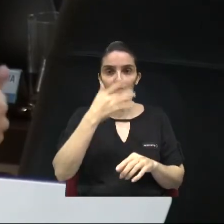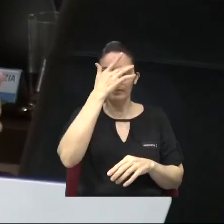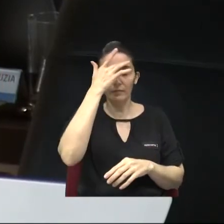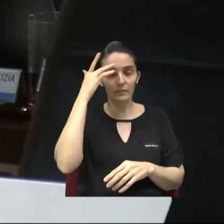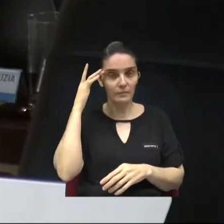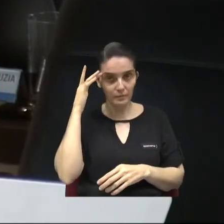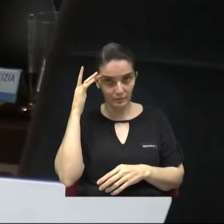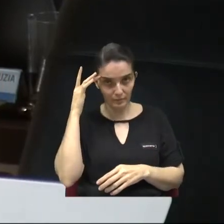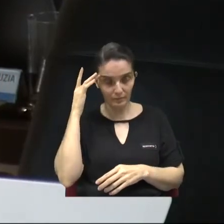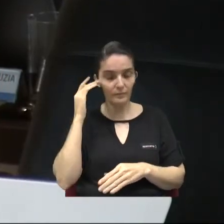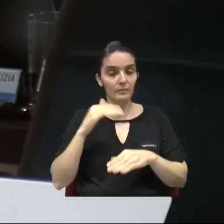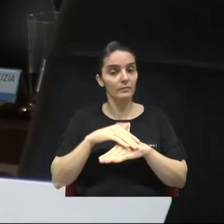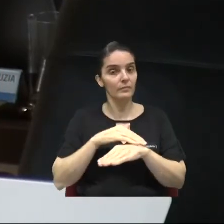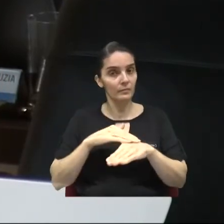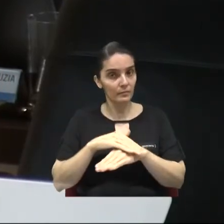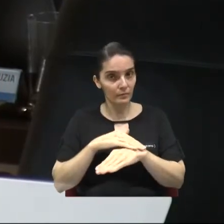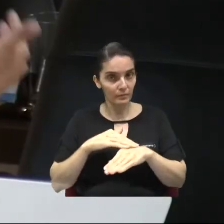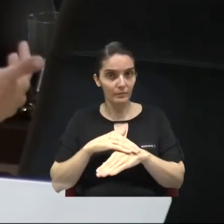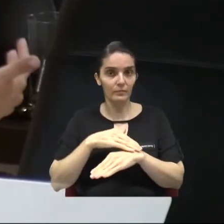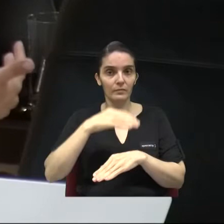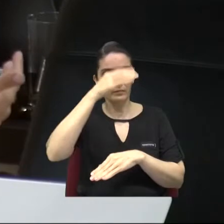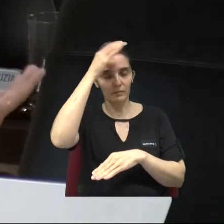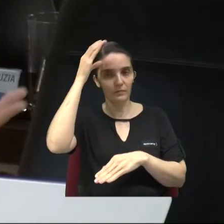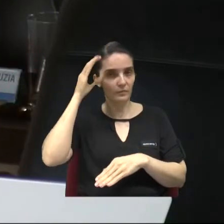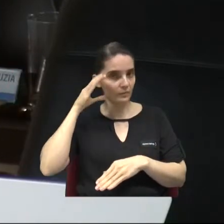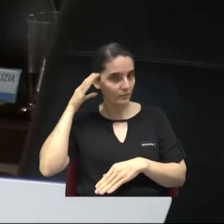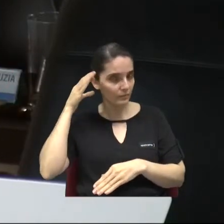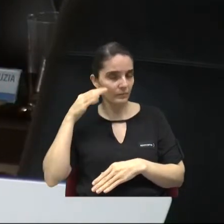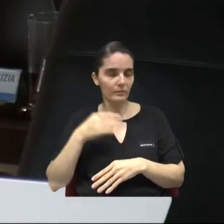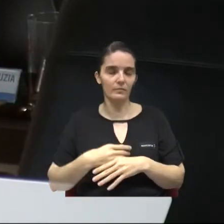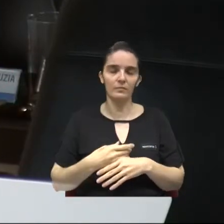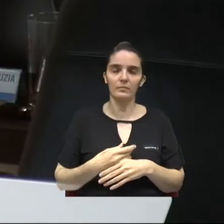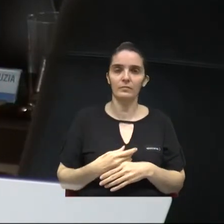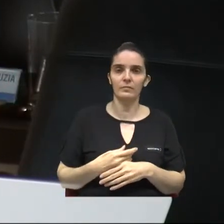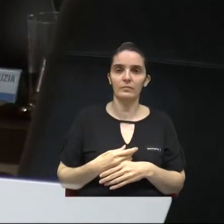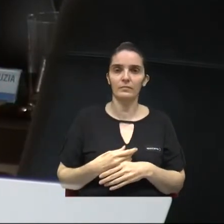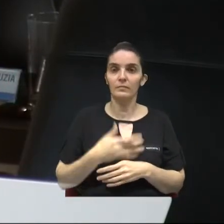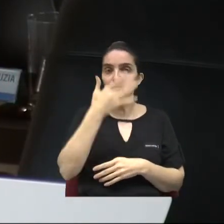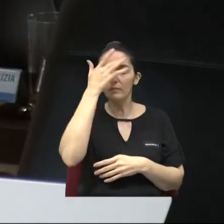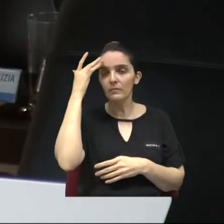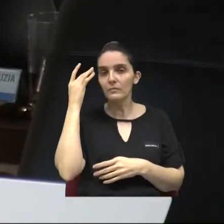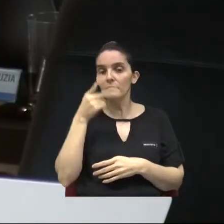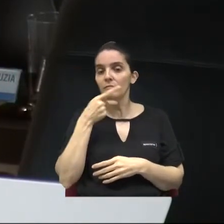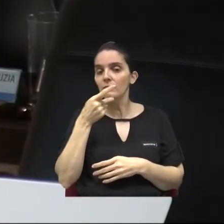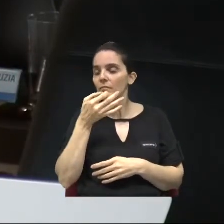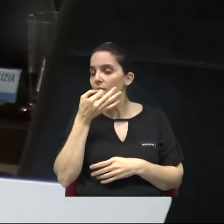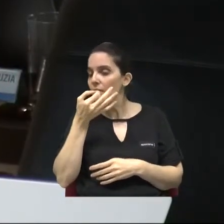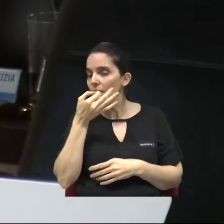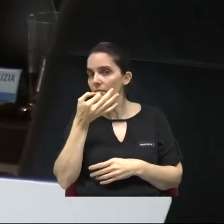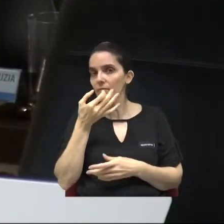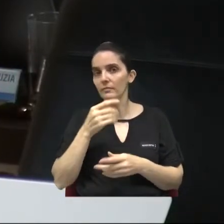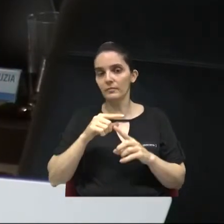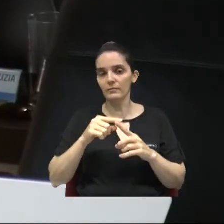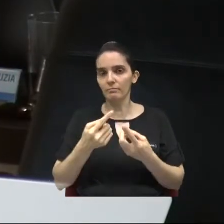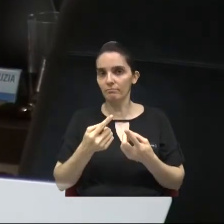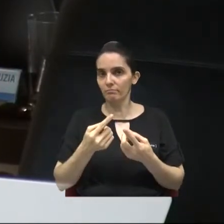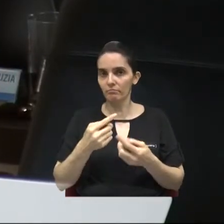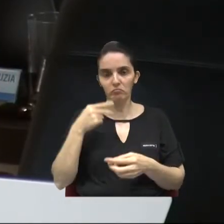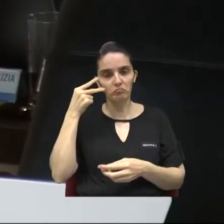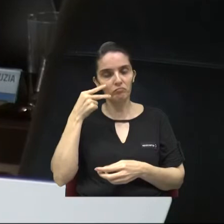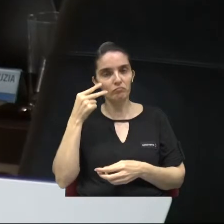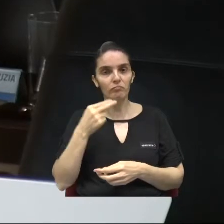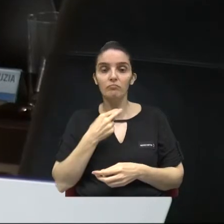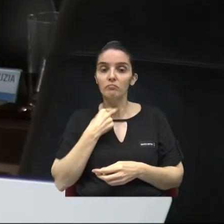procurou este gabinete e sugeriu algo que, de fato, não está na alçada do parlamentar, do